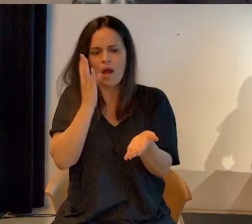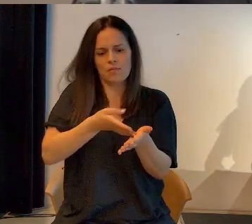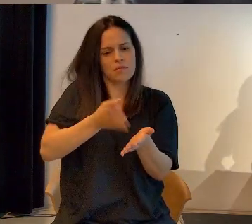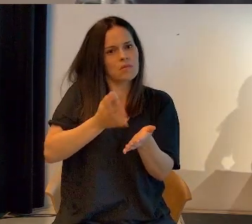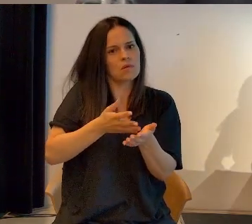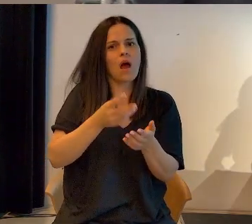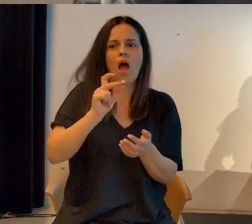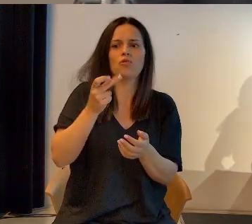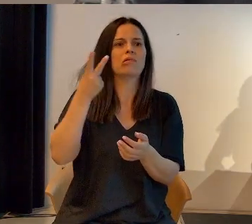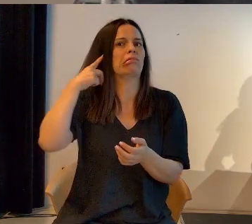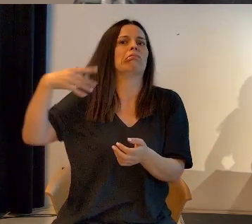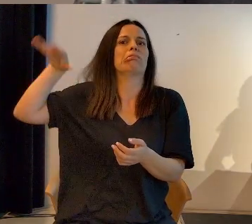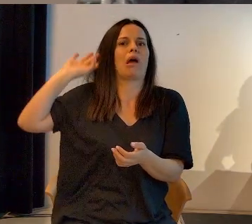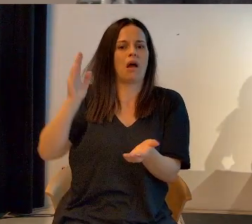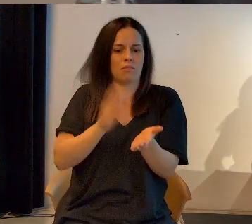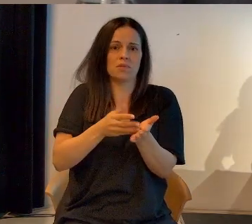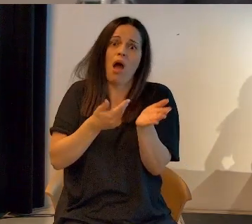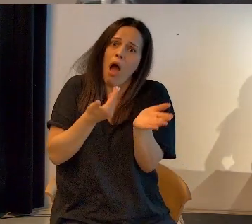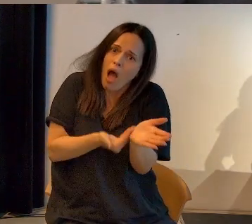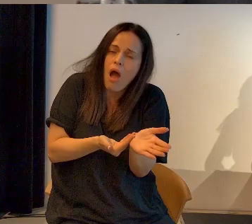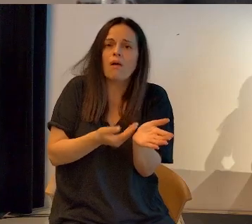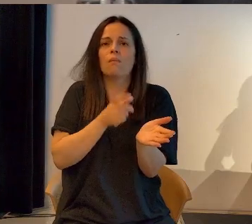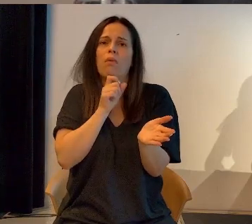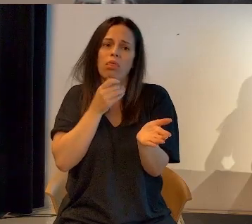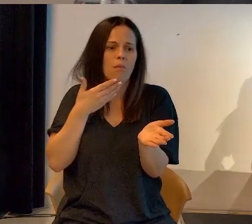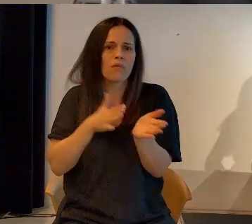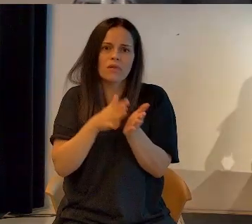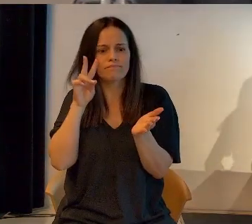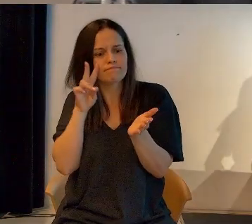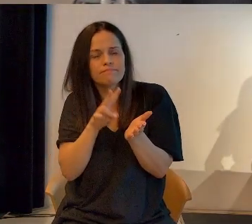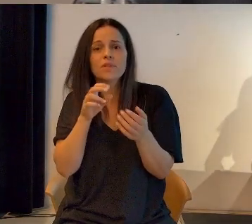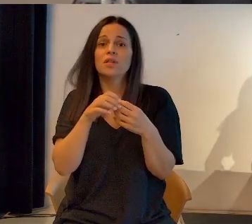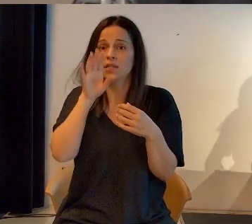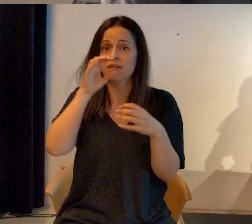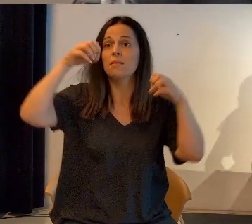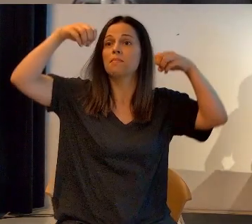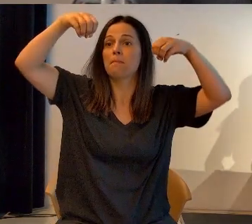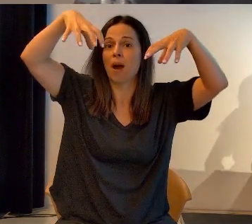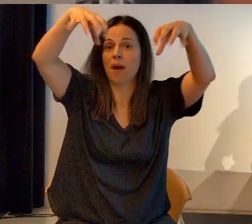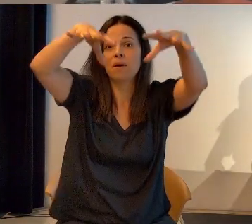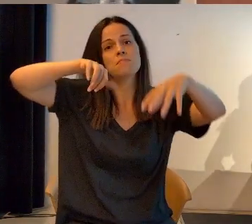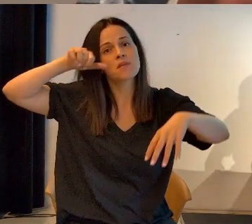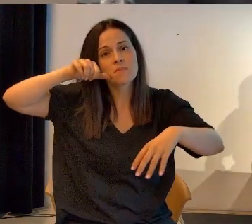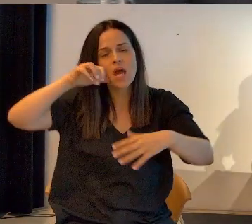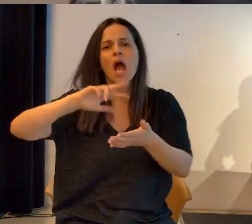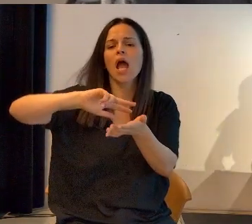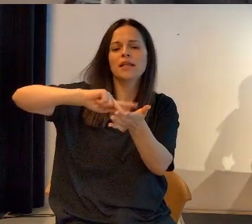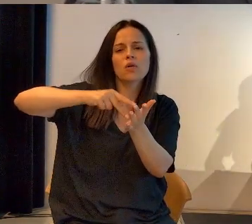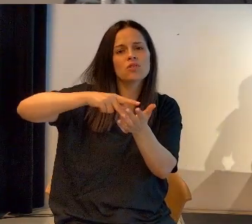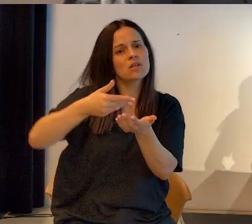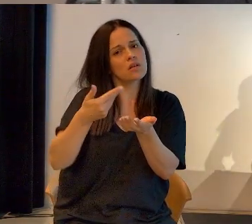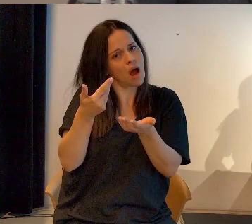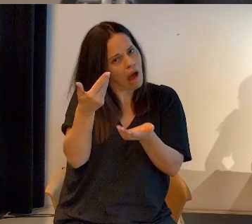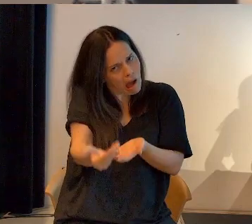de 2 anos, pode ser utilizada para aqueles que nos visitam numa altura em que os chapéus não estão colocados. Portanto, também aqui as tecnologias também estão